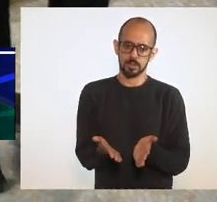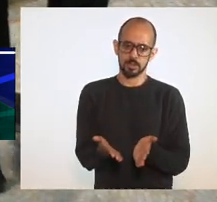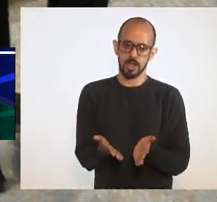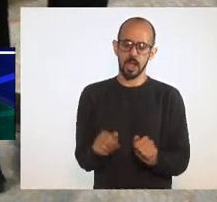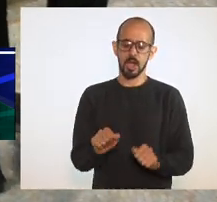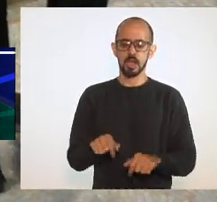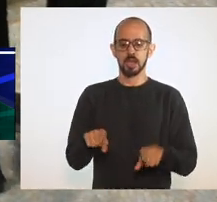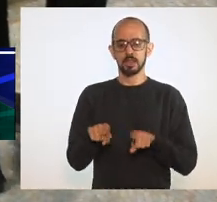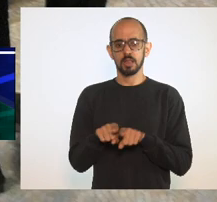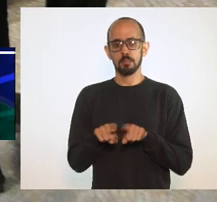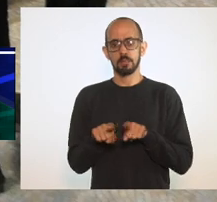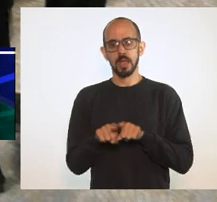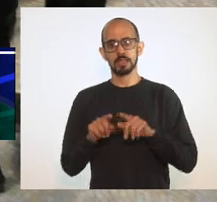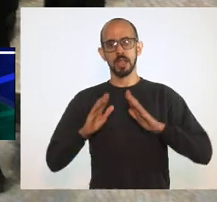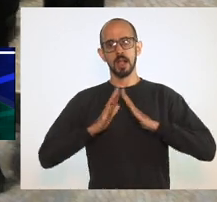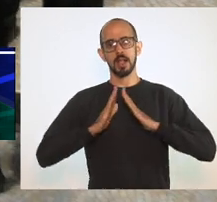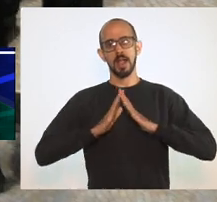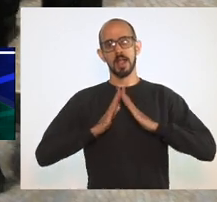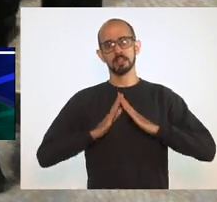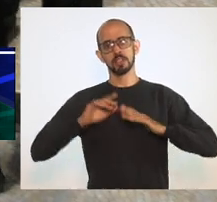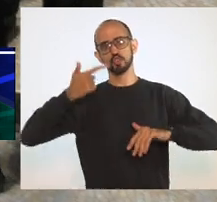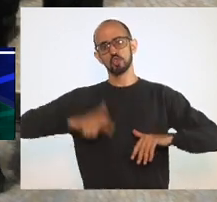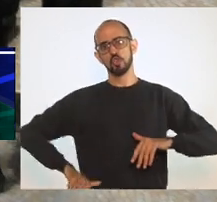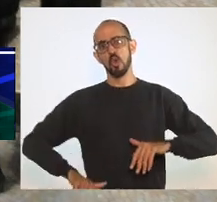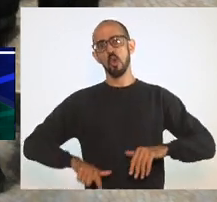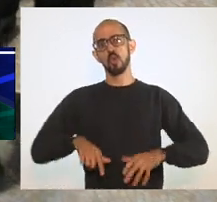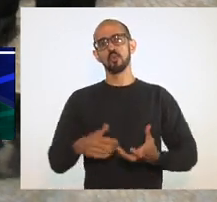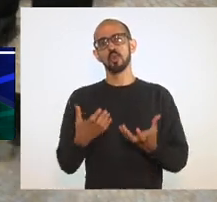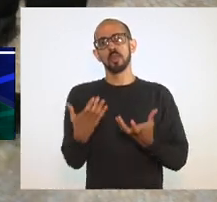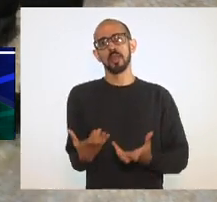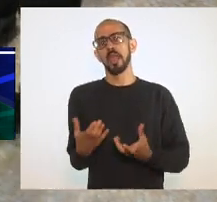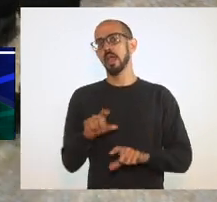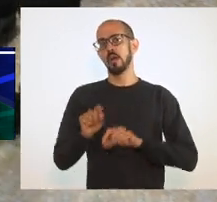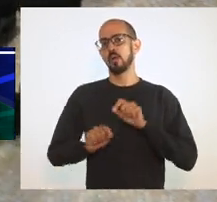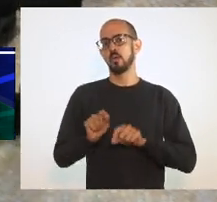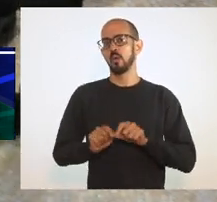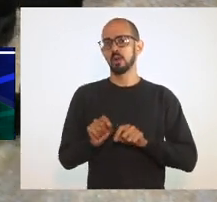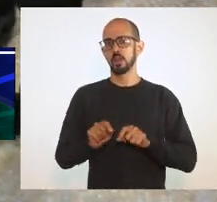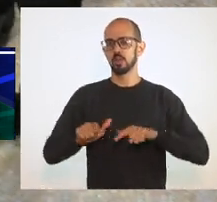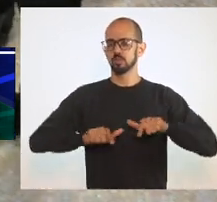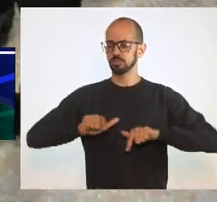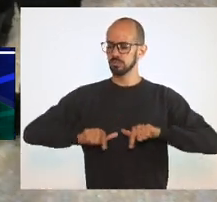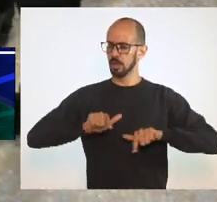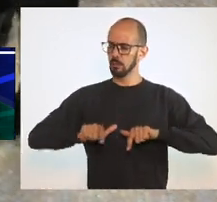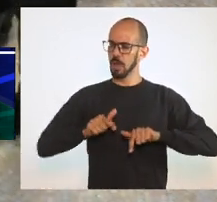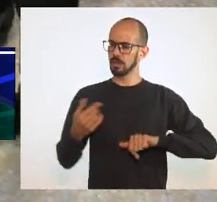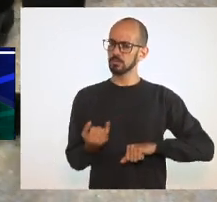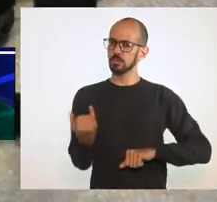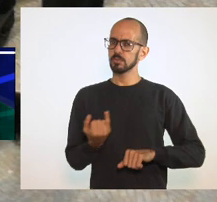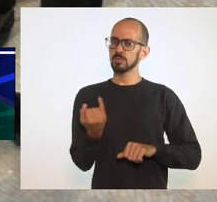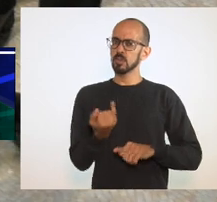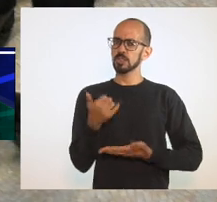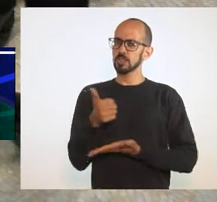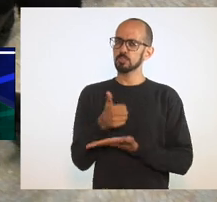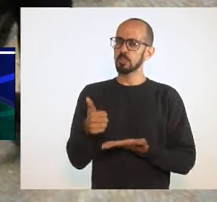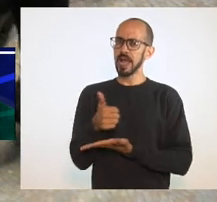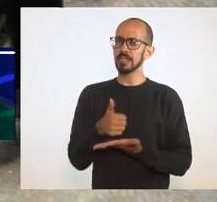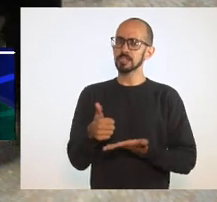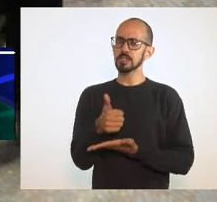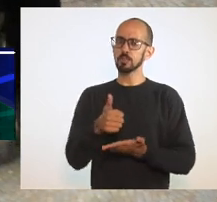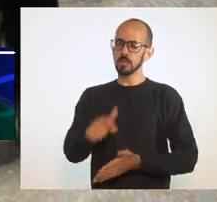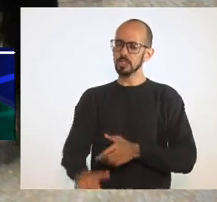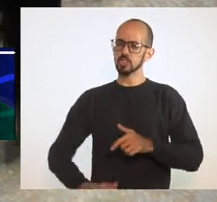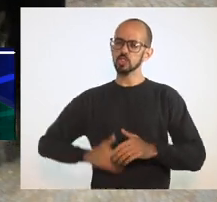e essa casa, novamente, se presta a um trabalho essencial e importante para a superação